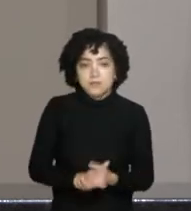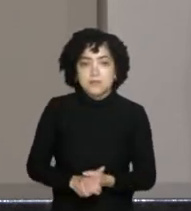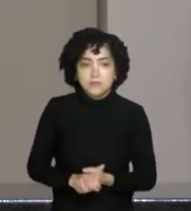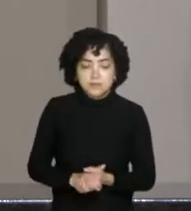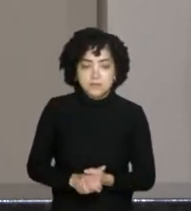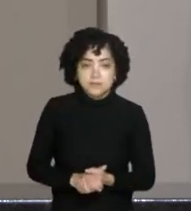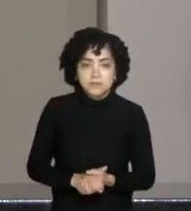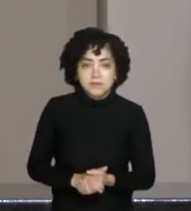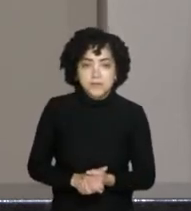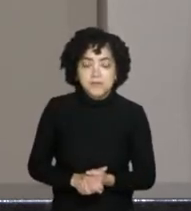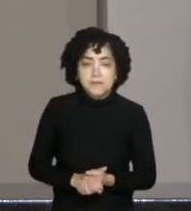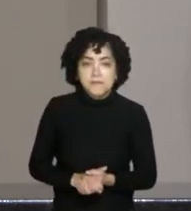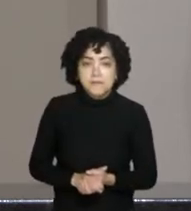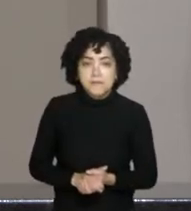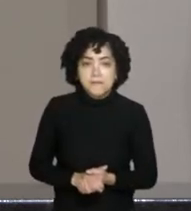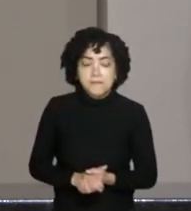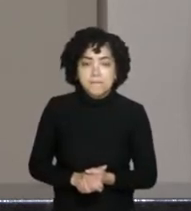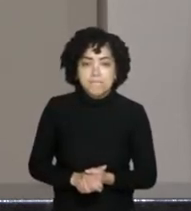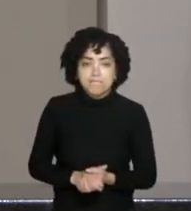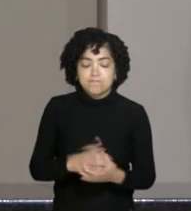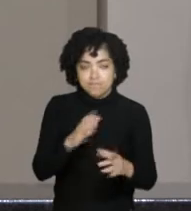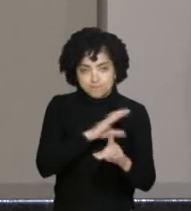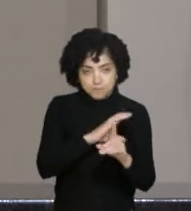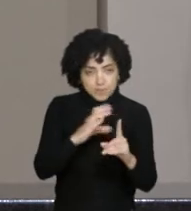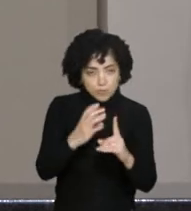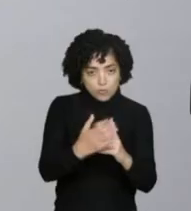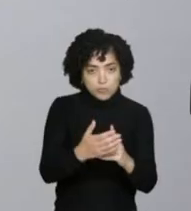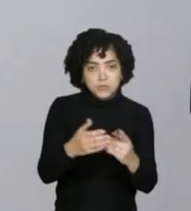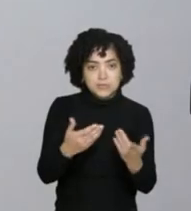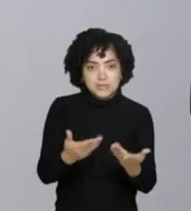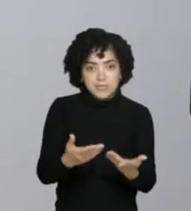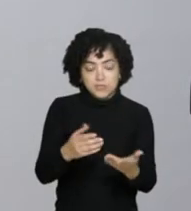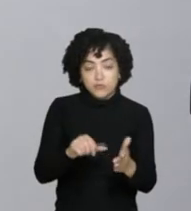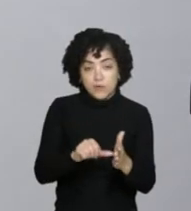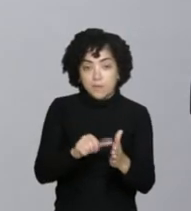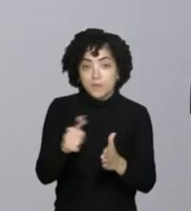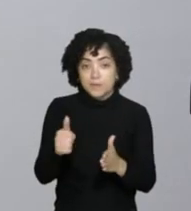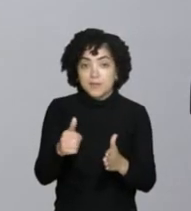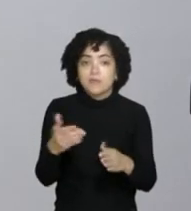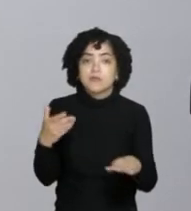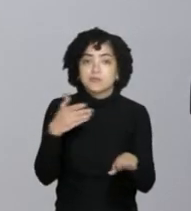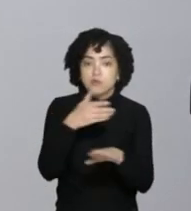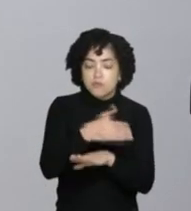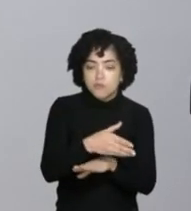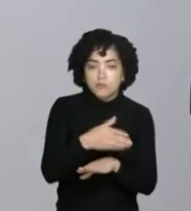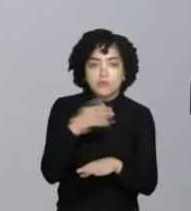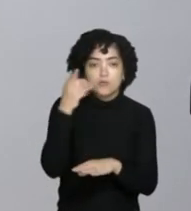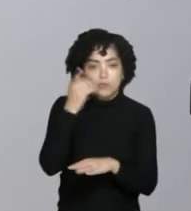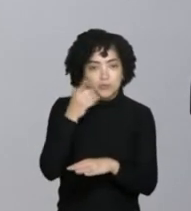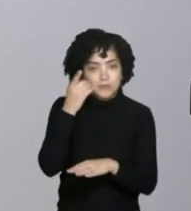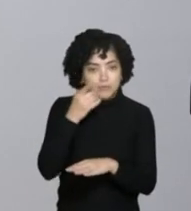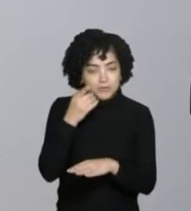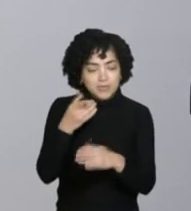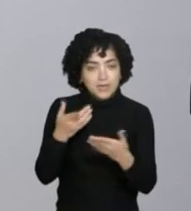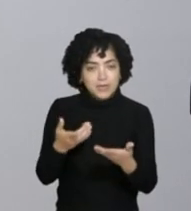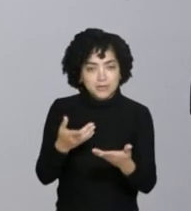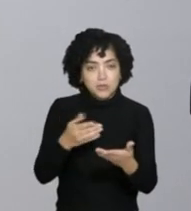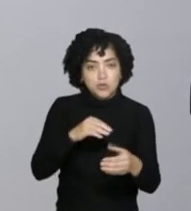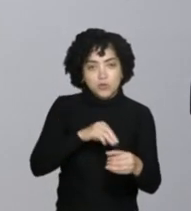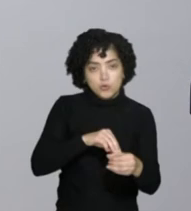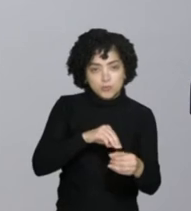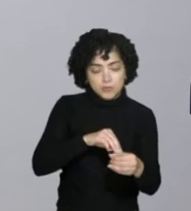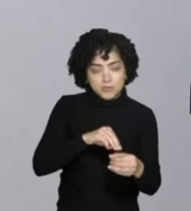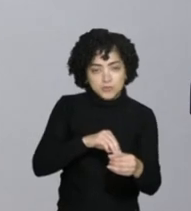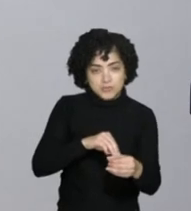também da minha pessoa naquela comunidade, onde pela primeira vez estive lá como deputado, no município de onde